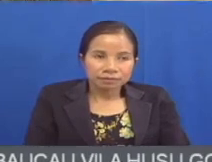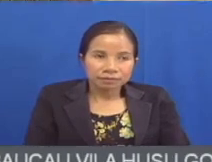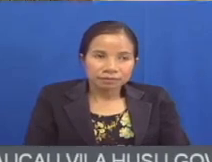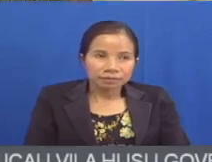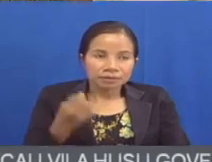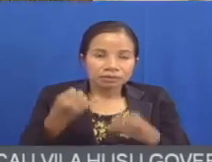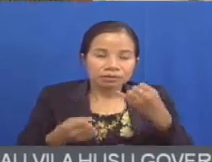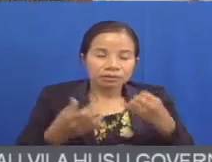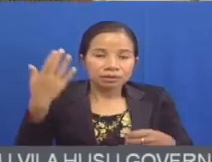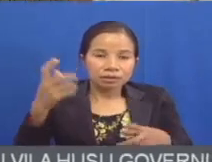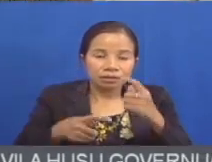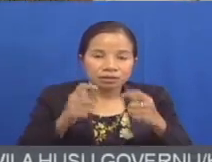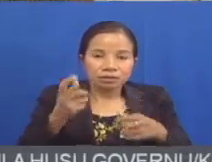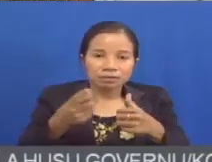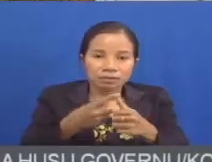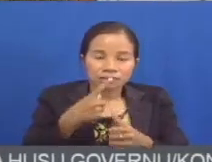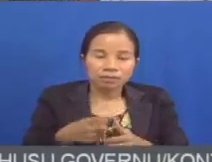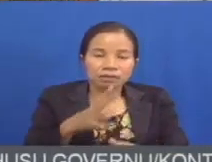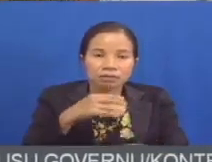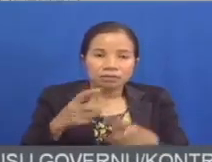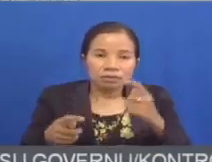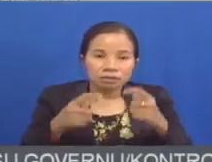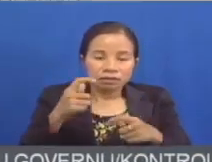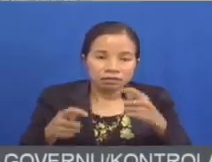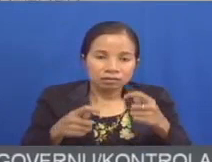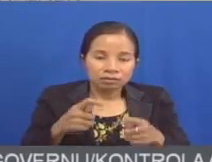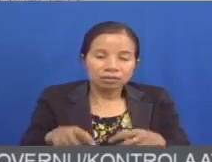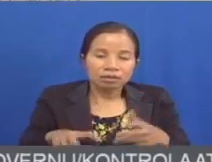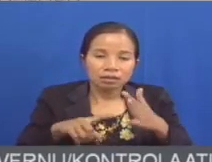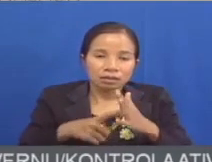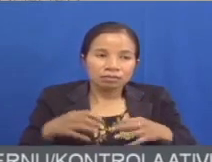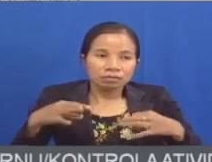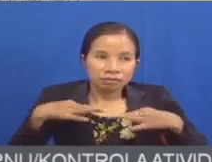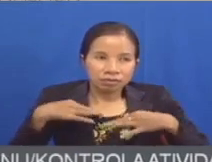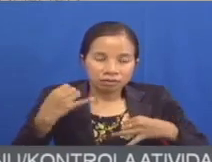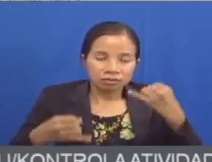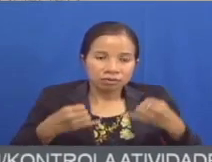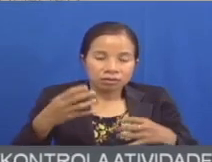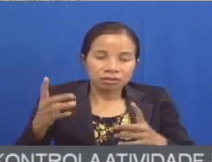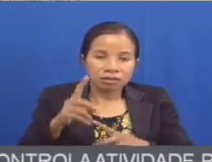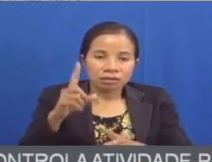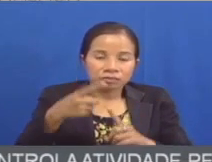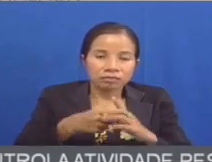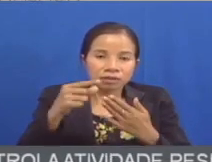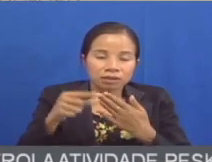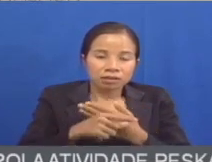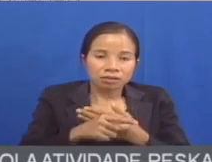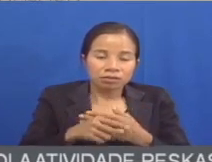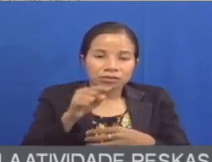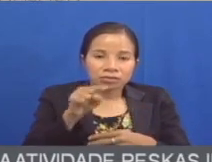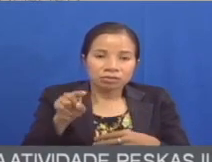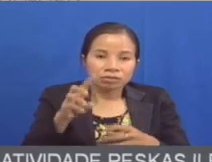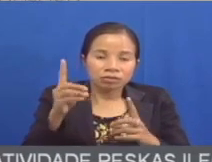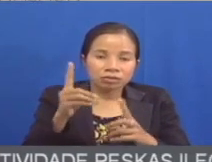Juiz Cira e a Tribunal Primeira Instância no Tribunal Recurso. A férias judicial e a loron ida fulano agosto. Toloron